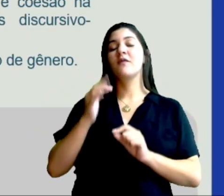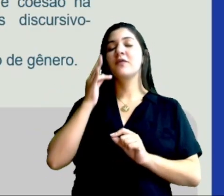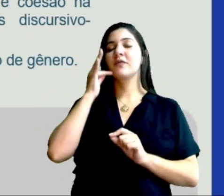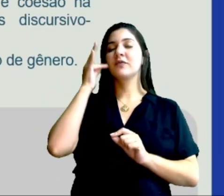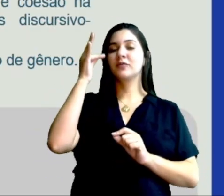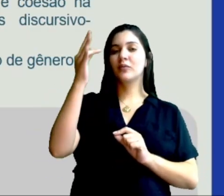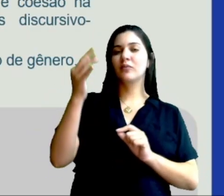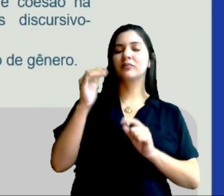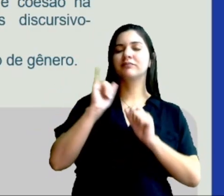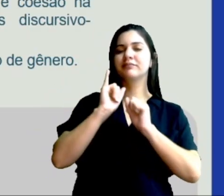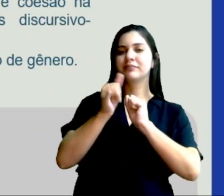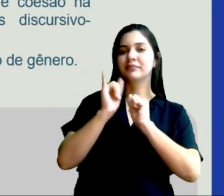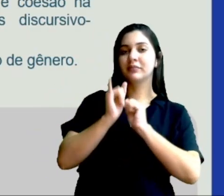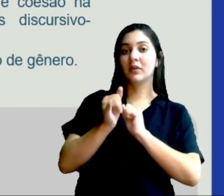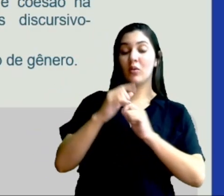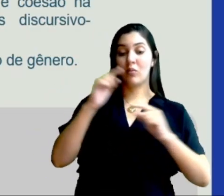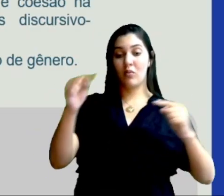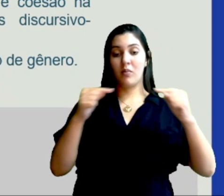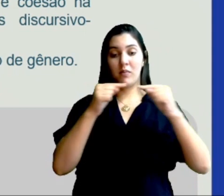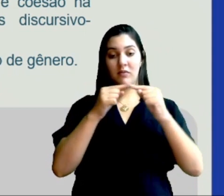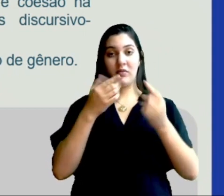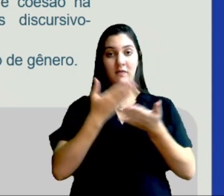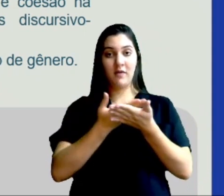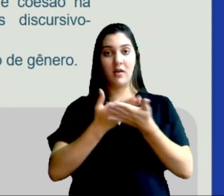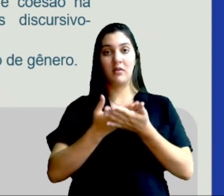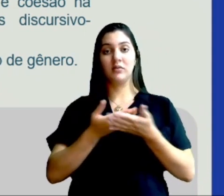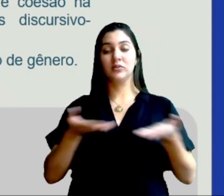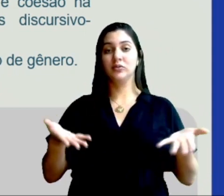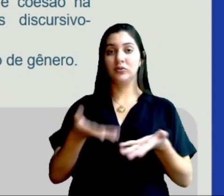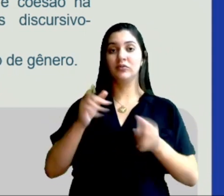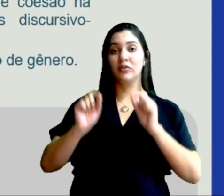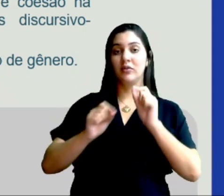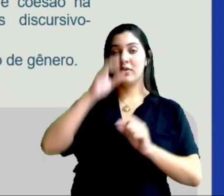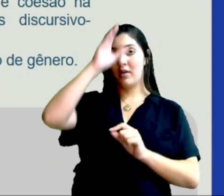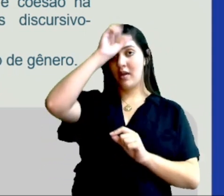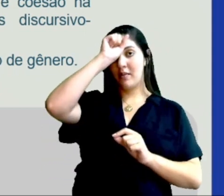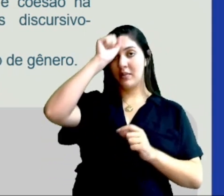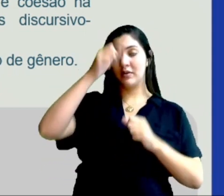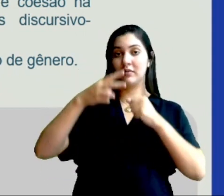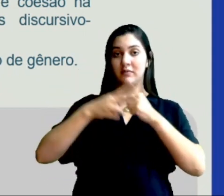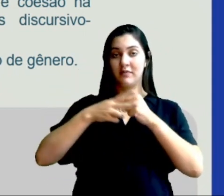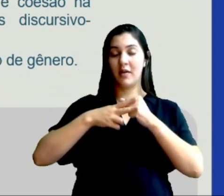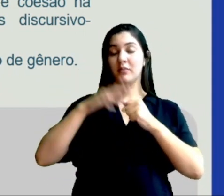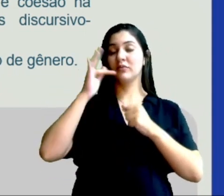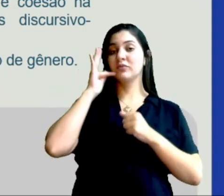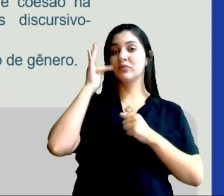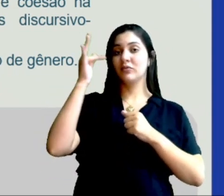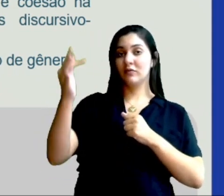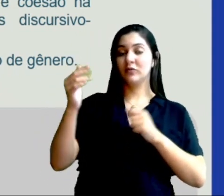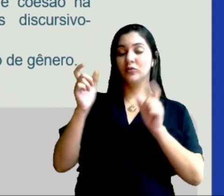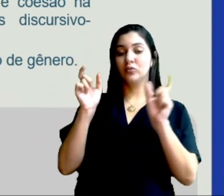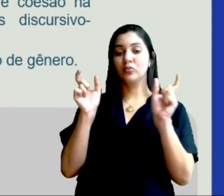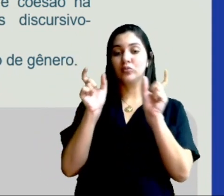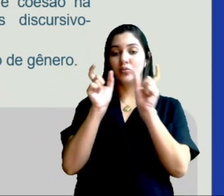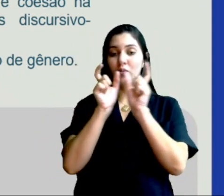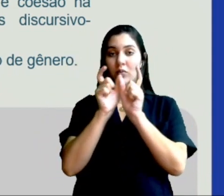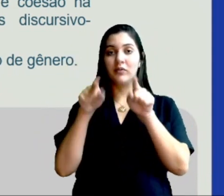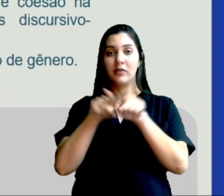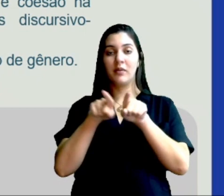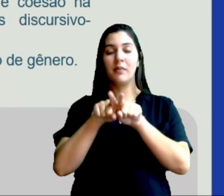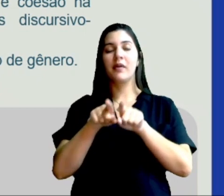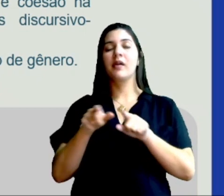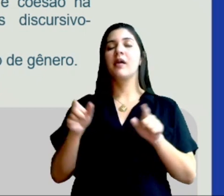composto de indicativo. O objetivo da nossa aula de hoje é aprender sobre verbos no futuro composto e aprender